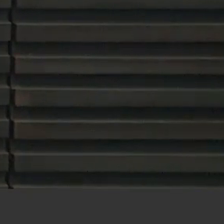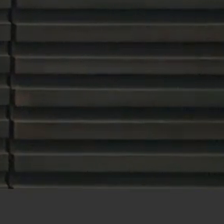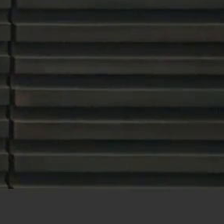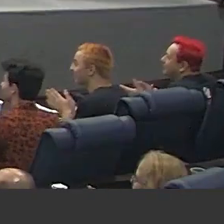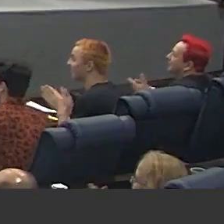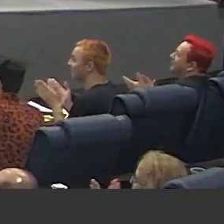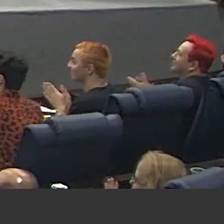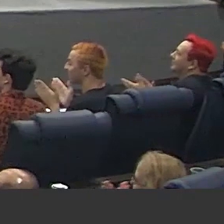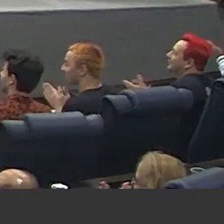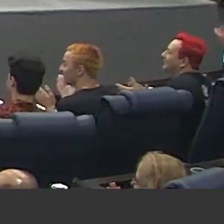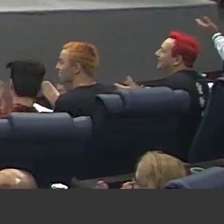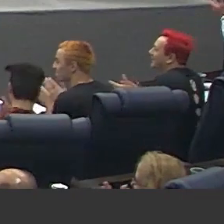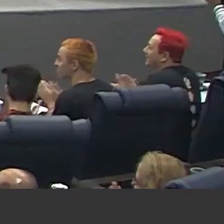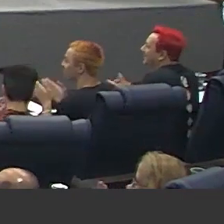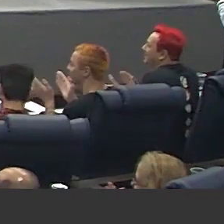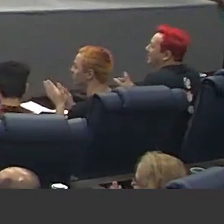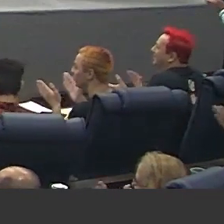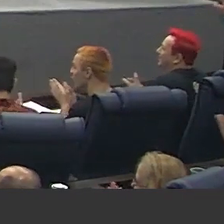novo cidadão